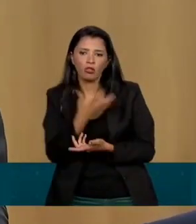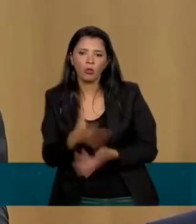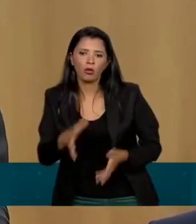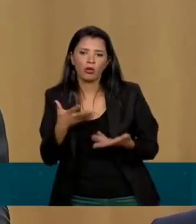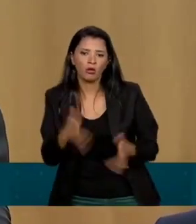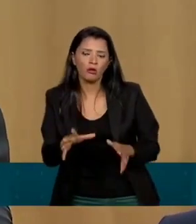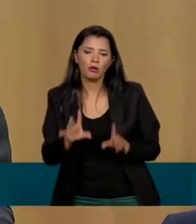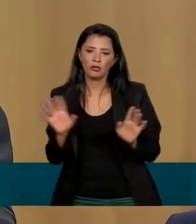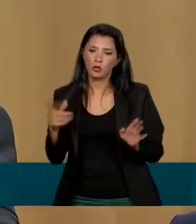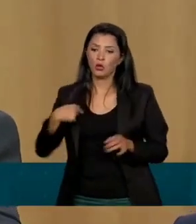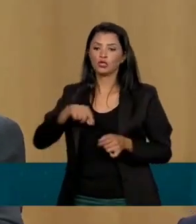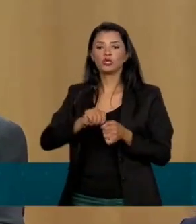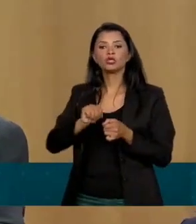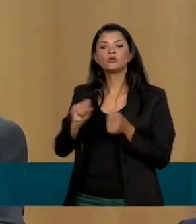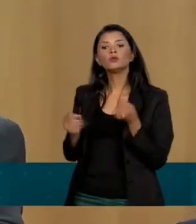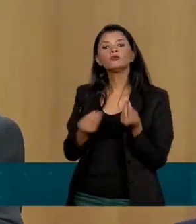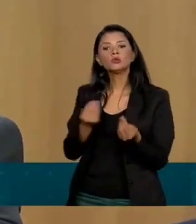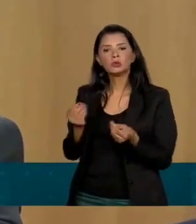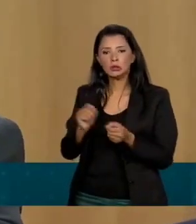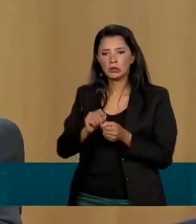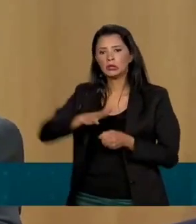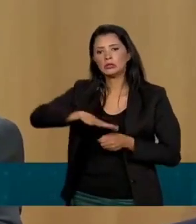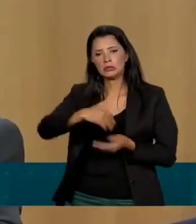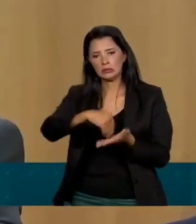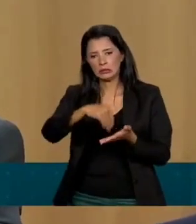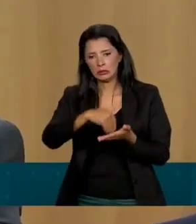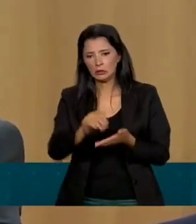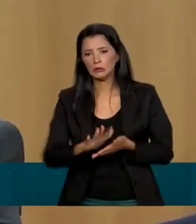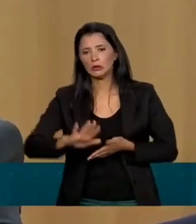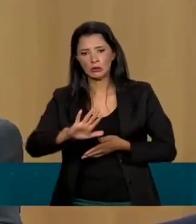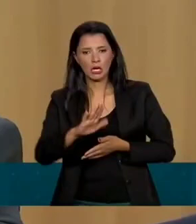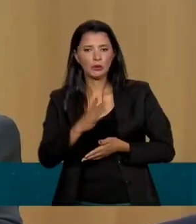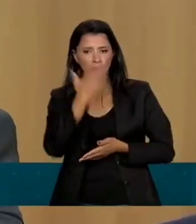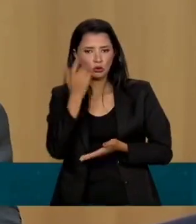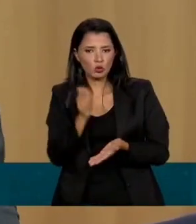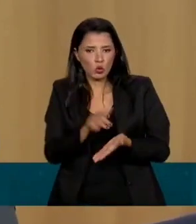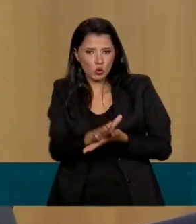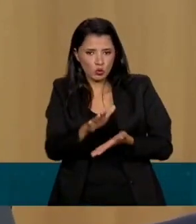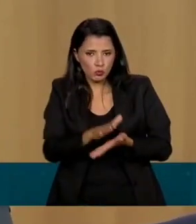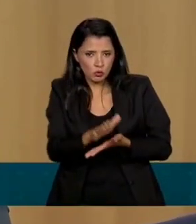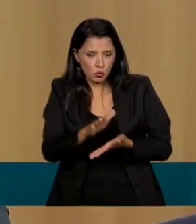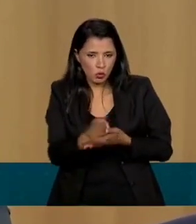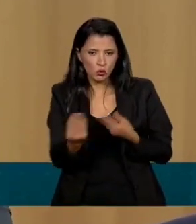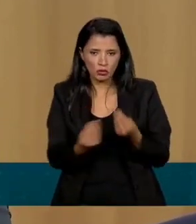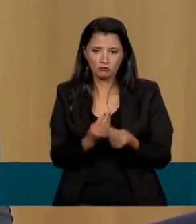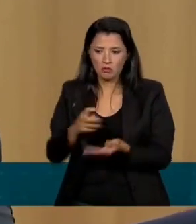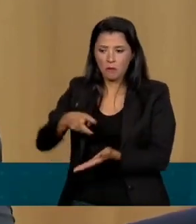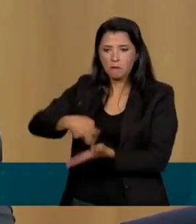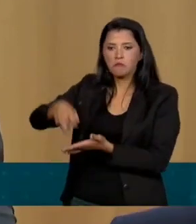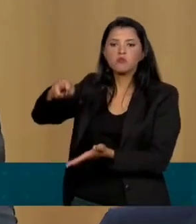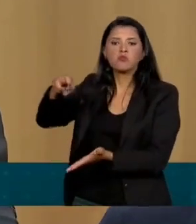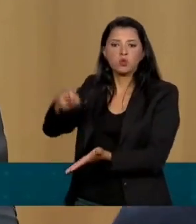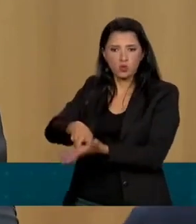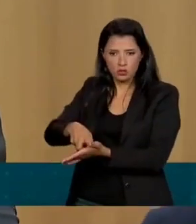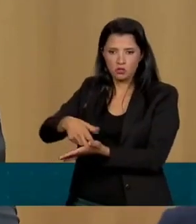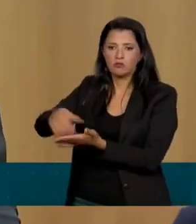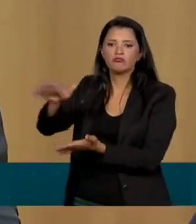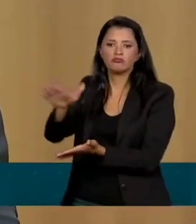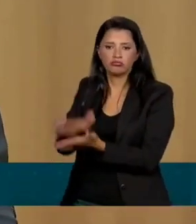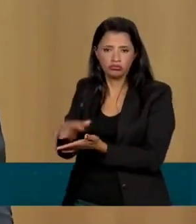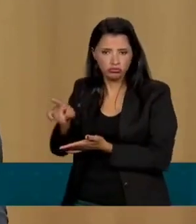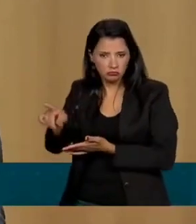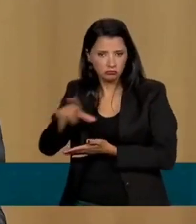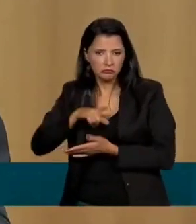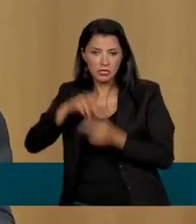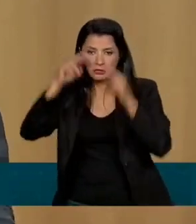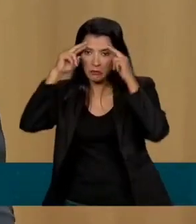nós faremos é, no âmbito da Secretaria Nacional do Consumidor, punir administrativamente, respeitado,